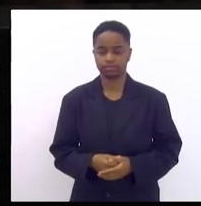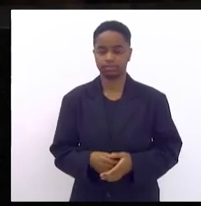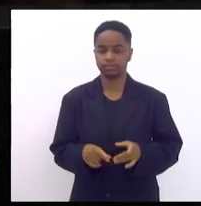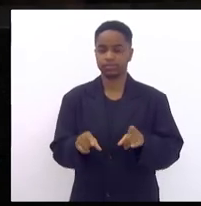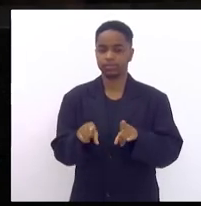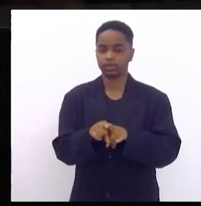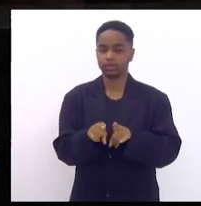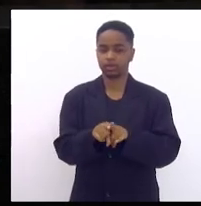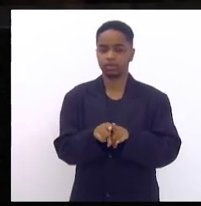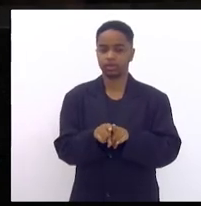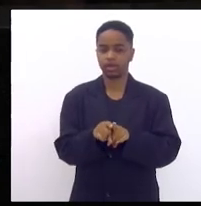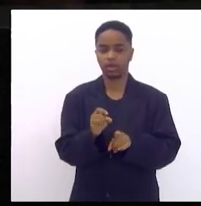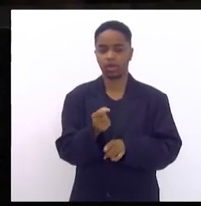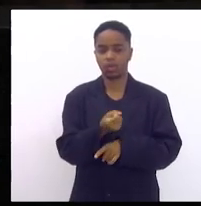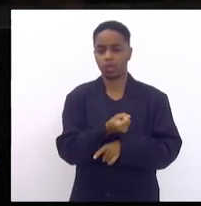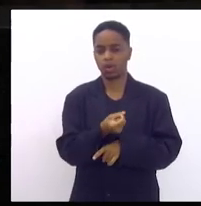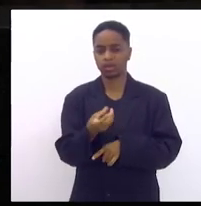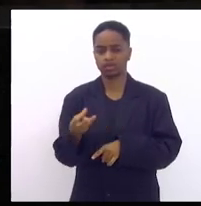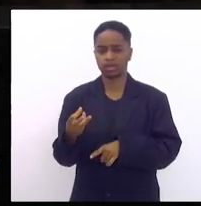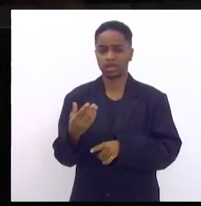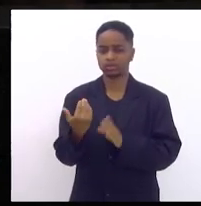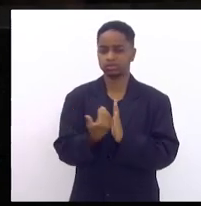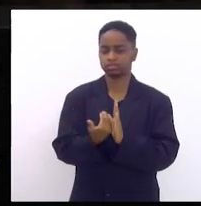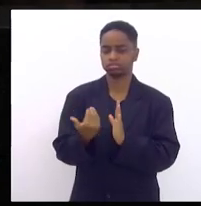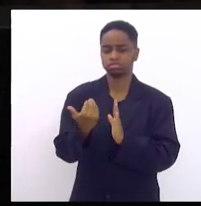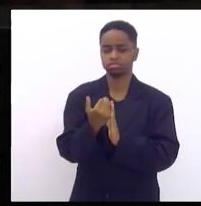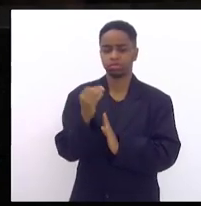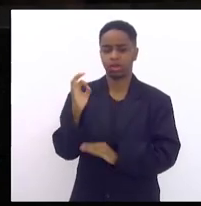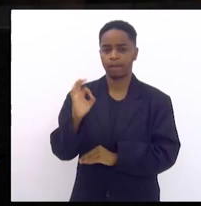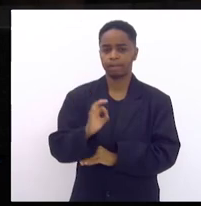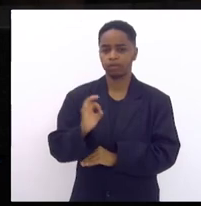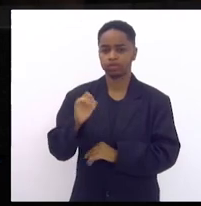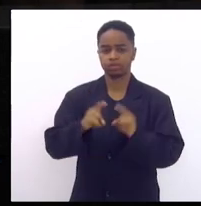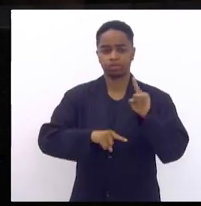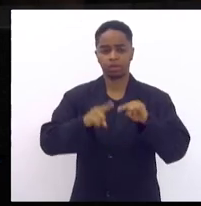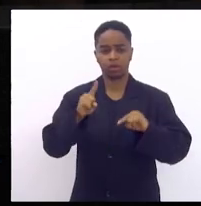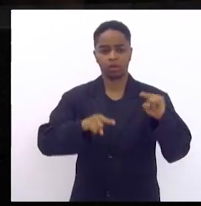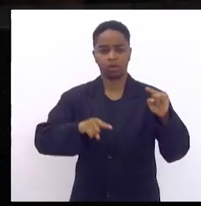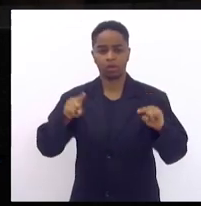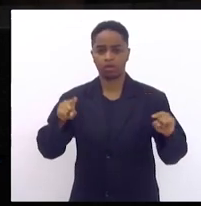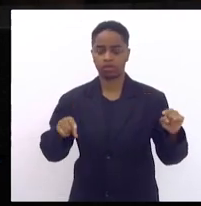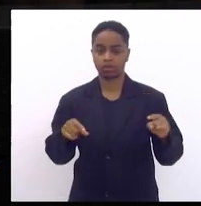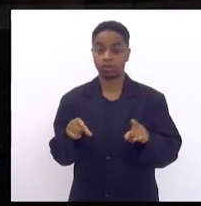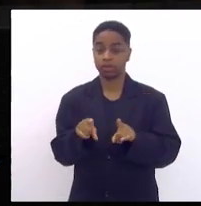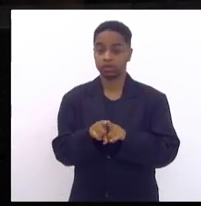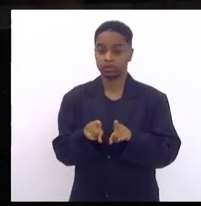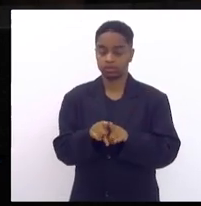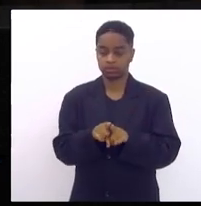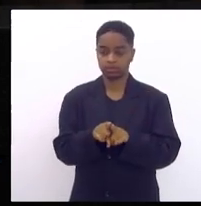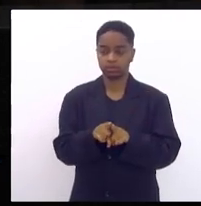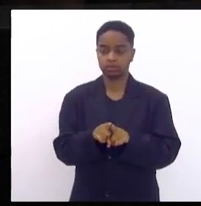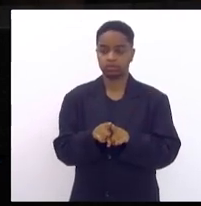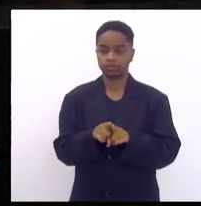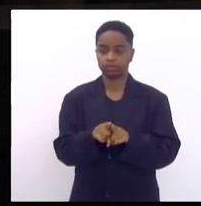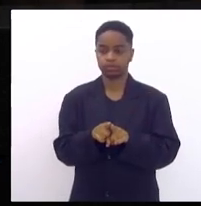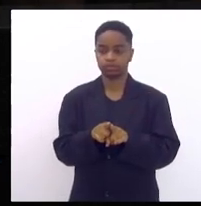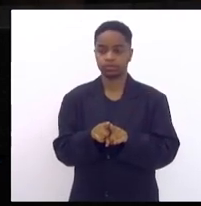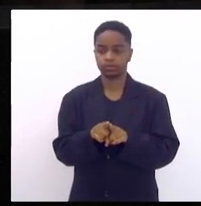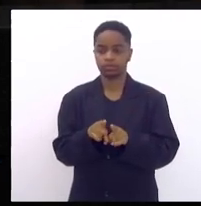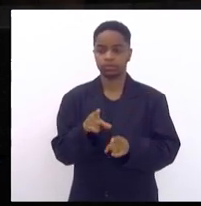volume muito grande de alíquotas diferentes. Fora isso, existe